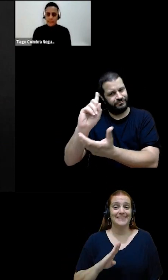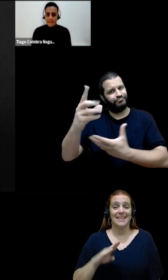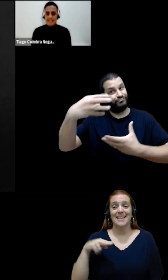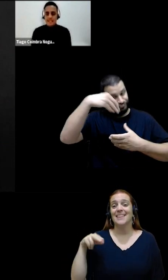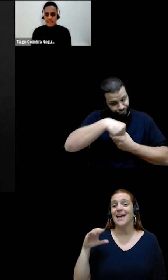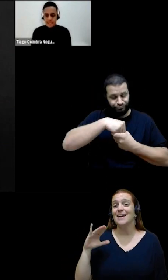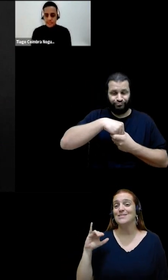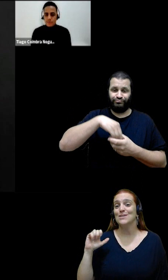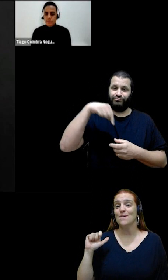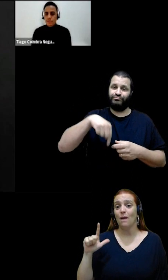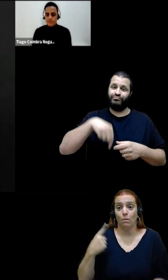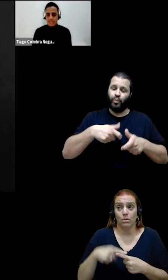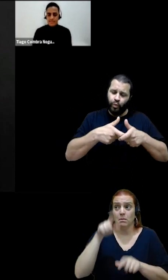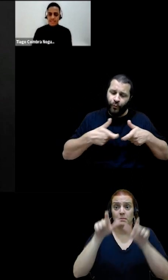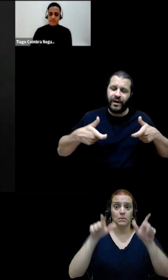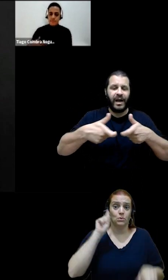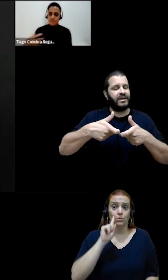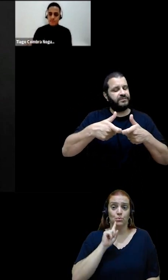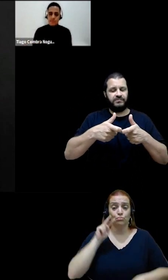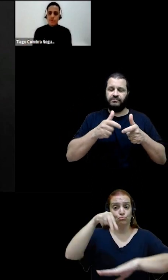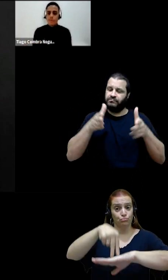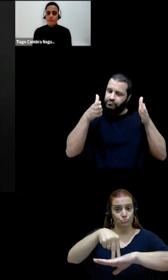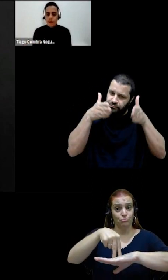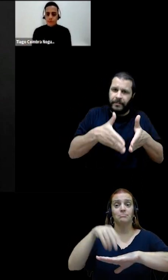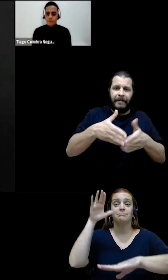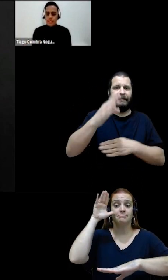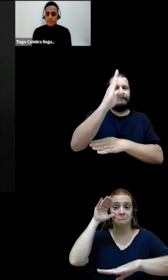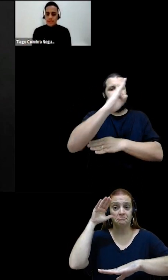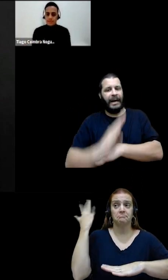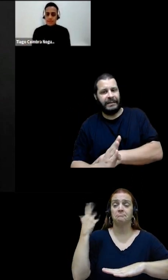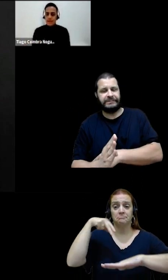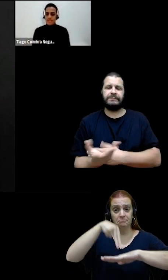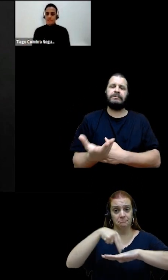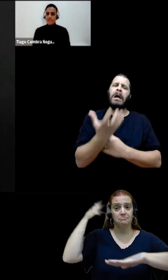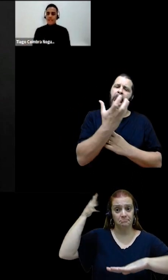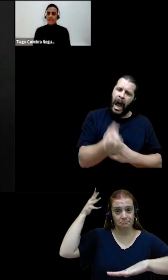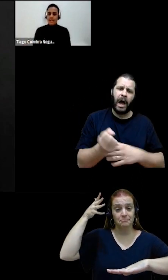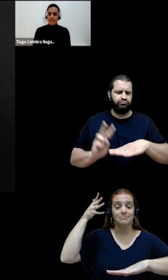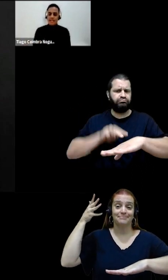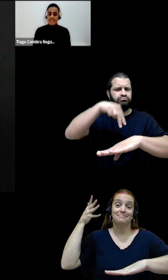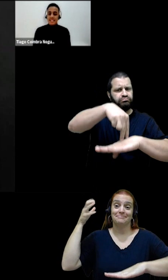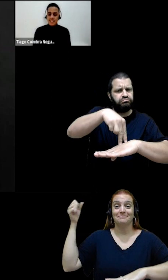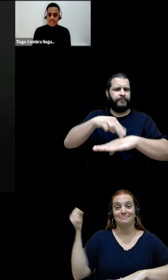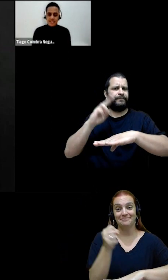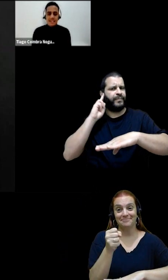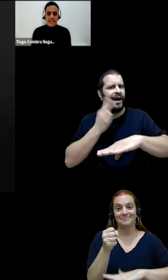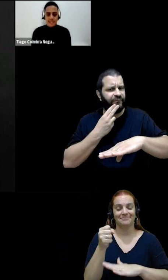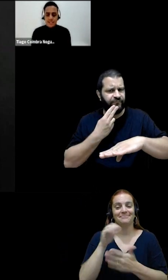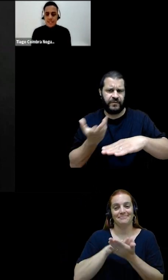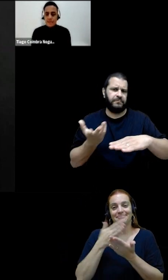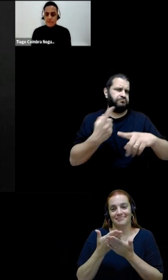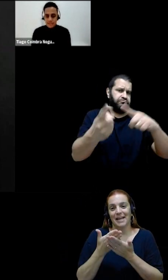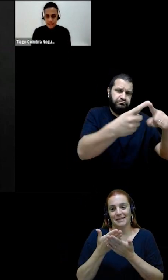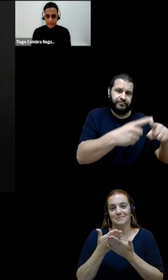Principalmente pela presença das pessoas surdas. Cada vez que as pessoas surdas ocupam um determinado espaço, ela exige a necessidade